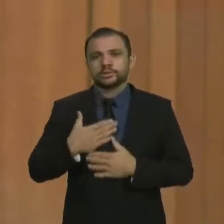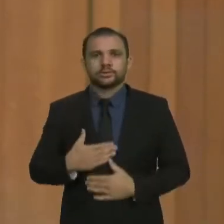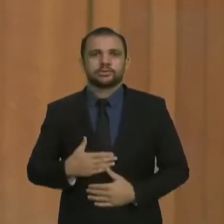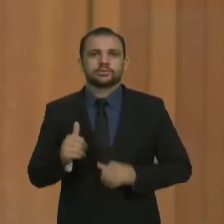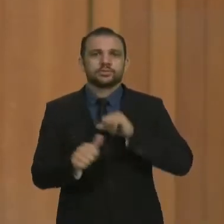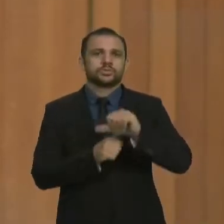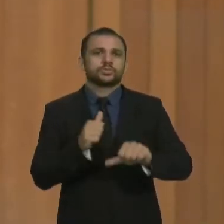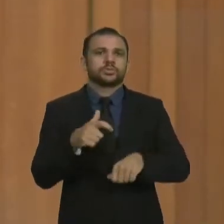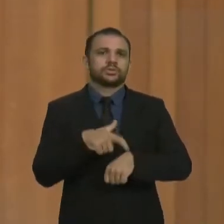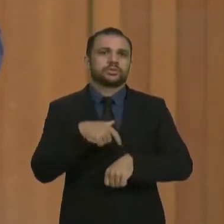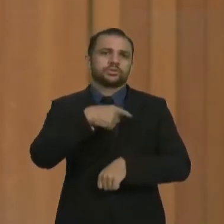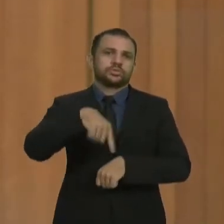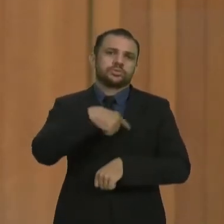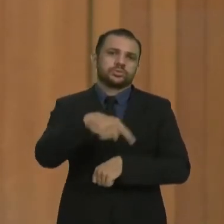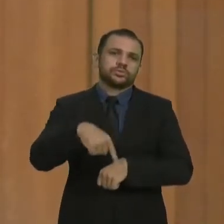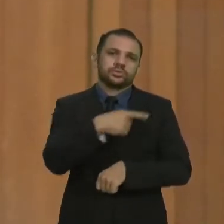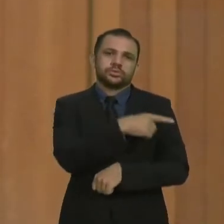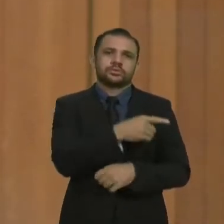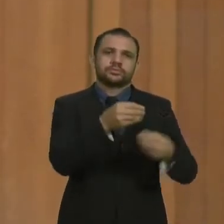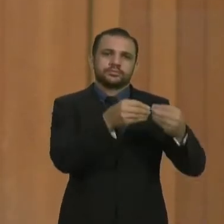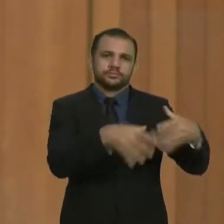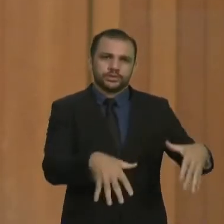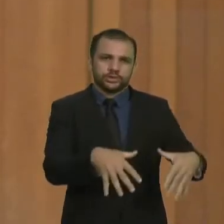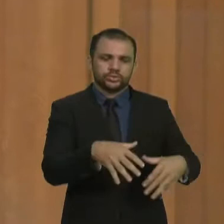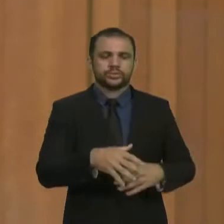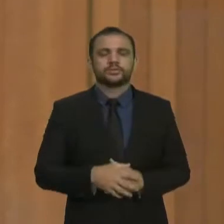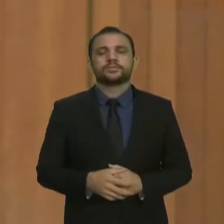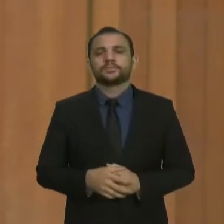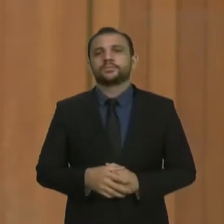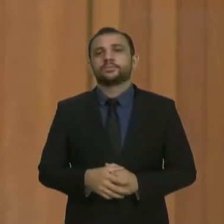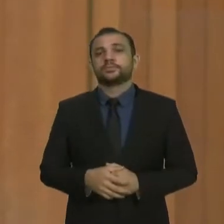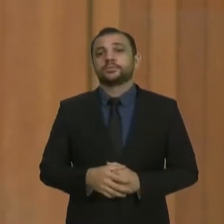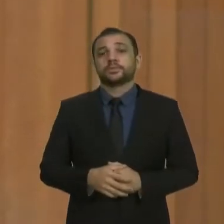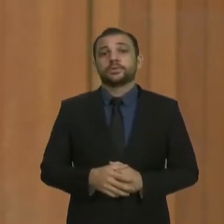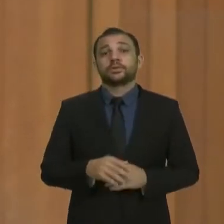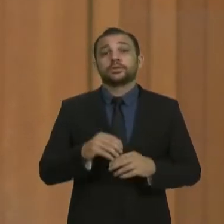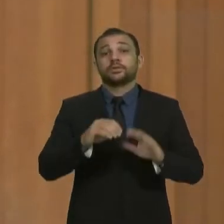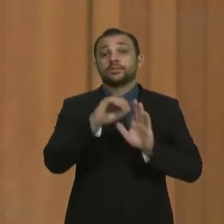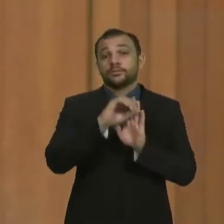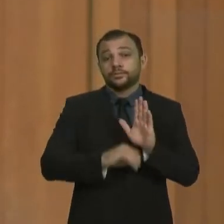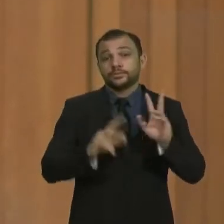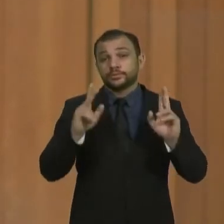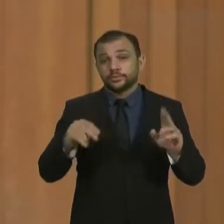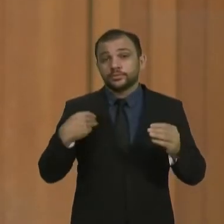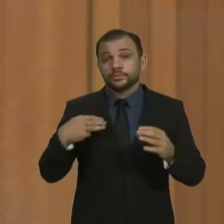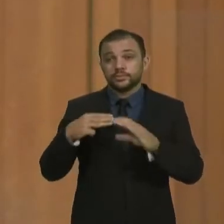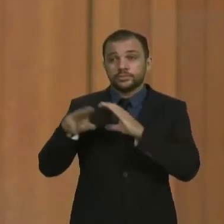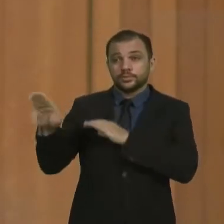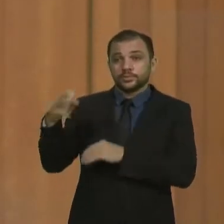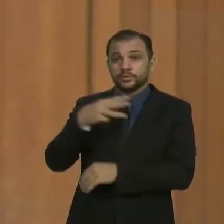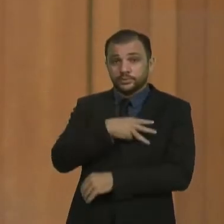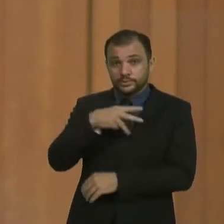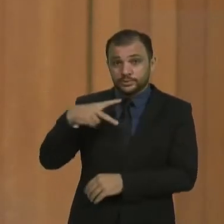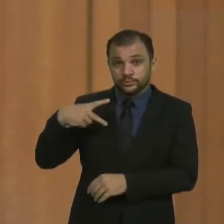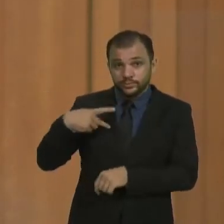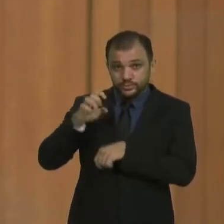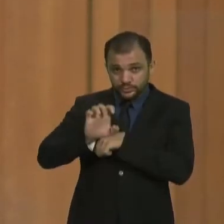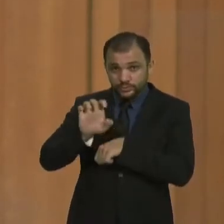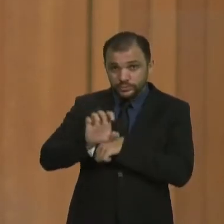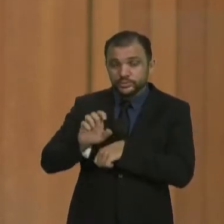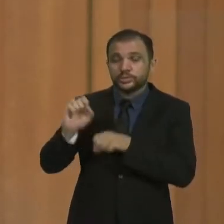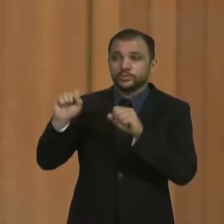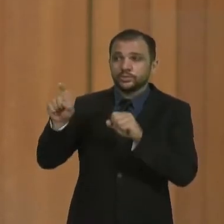ofício eu encaminhei ao Ministério Público Estadual para que tomasse conhecimento do descumprimento